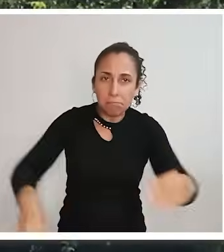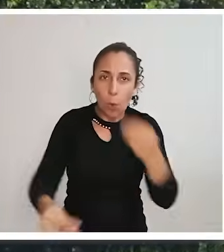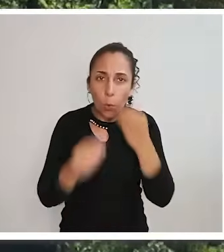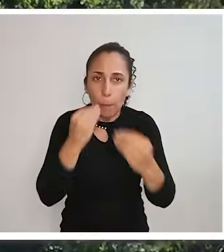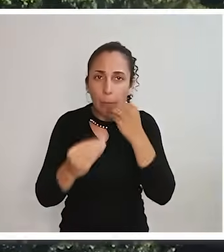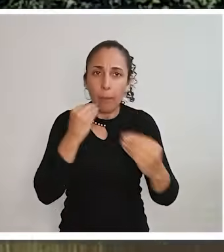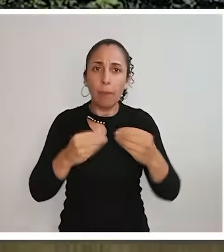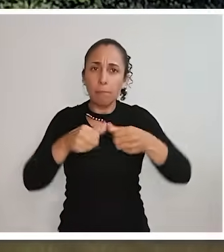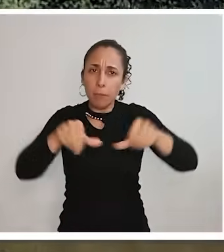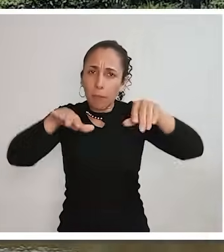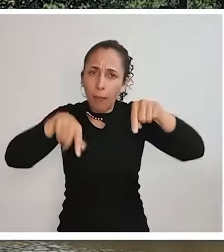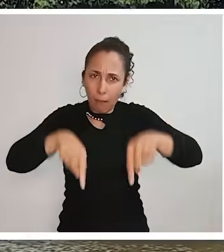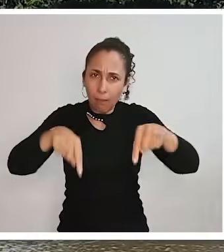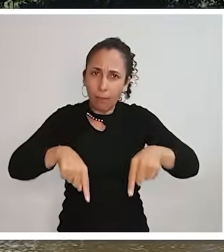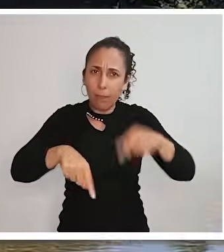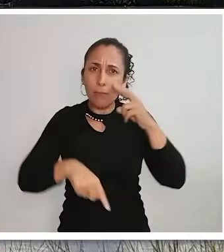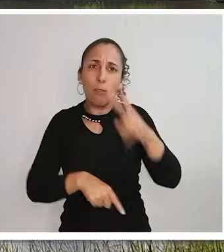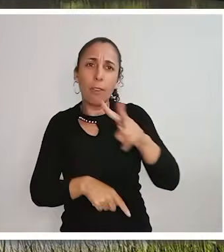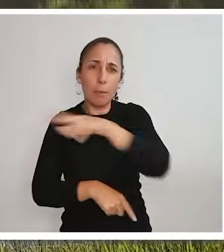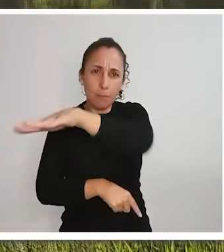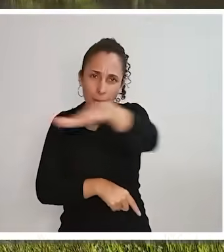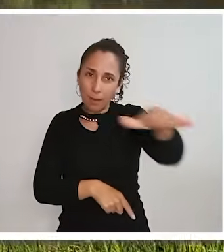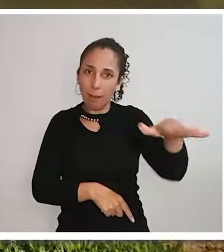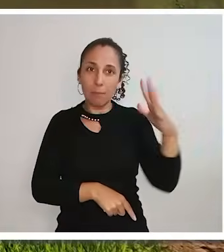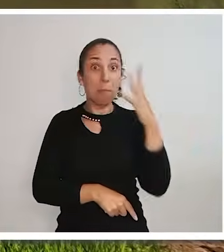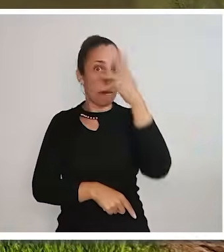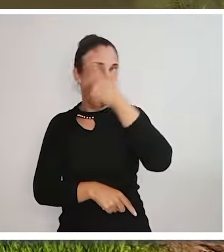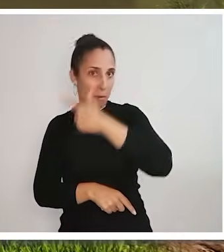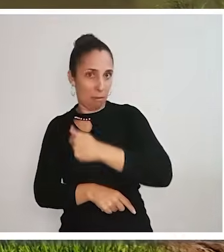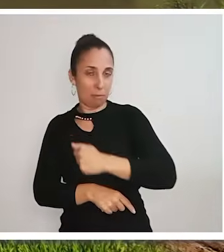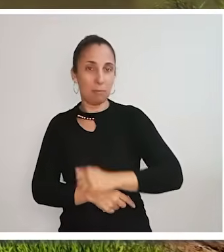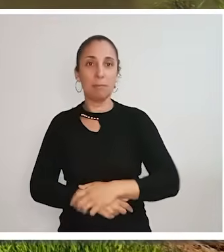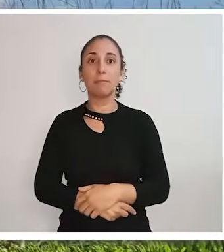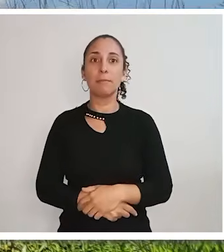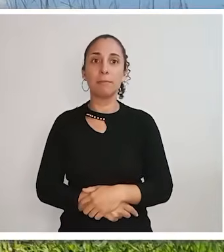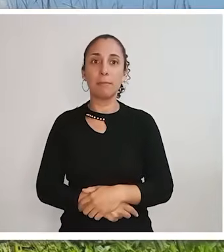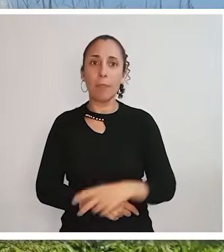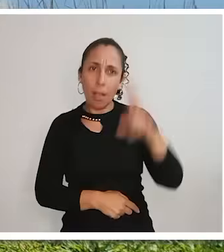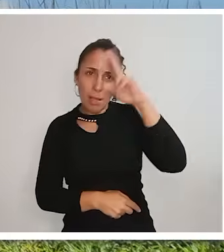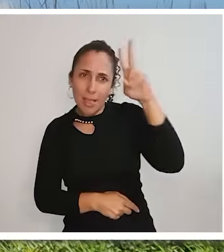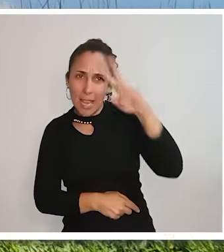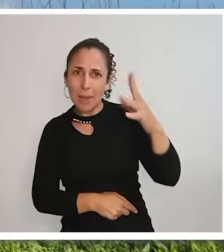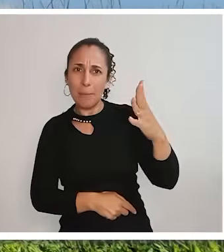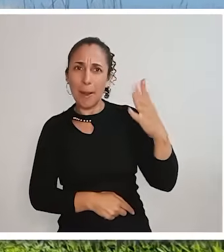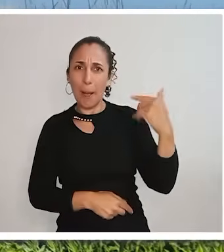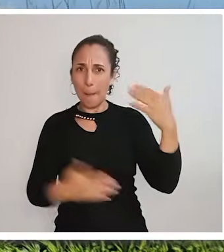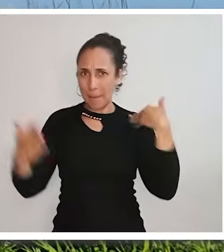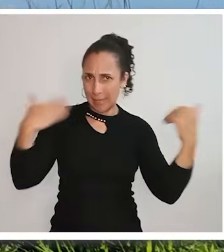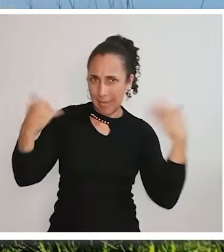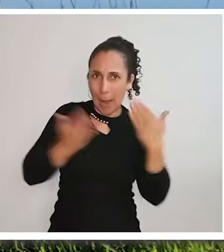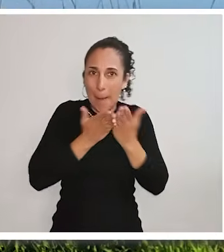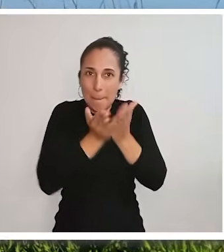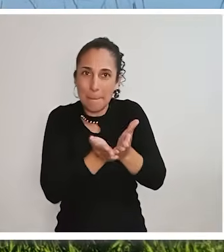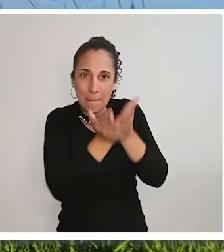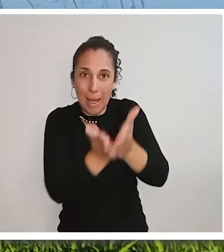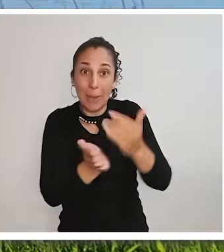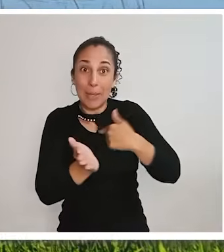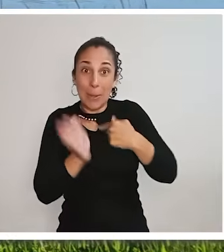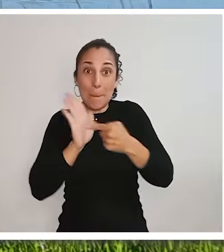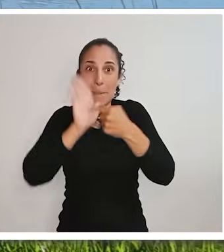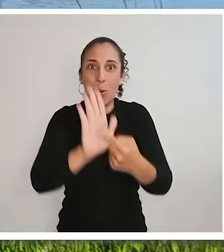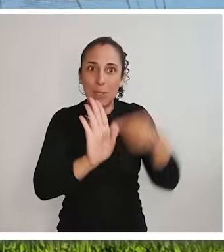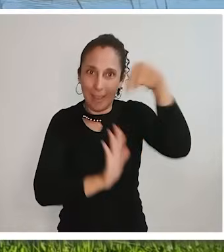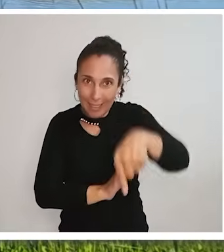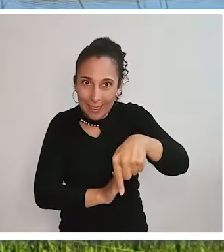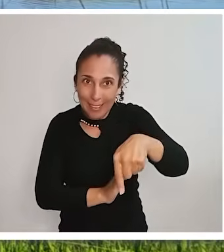para fazer um lazer e curtir esse visual, que é muito bonito. E por falar nisso, lembra aquele passeio de barco que a gente fez, que a gente veio de